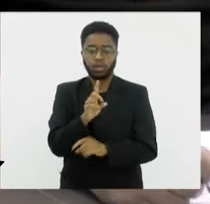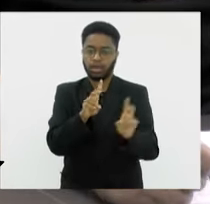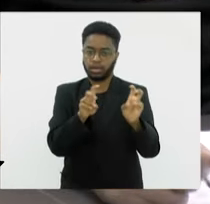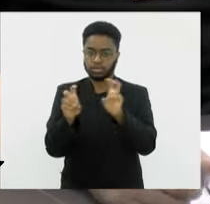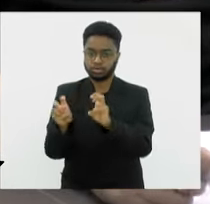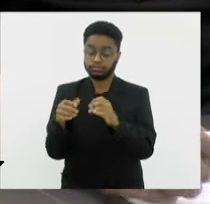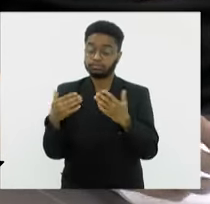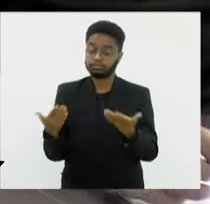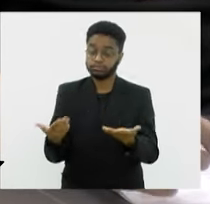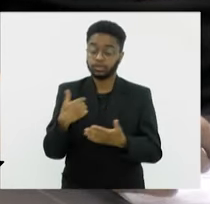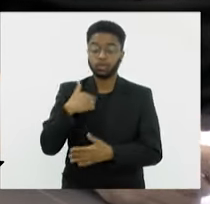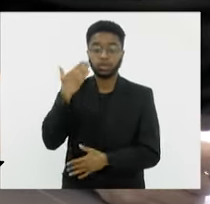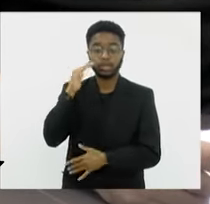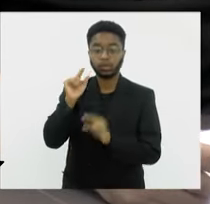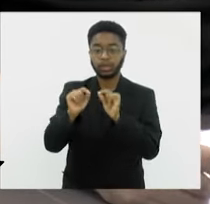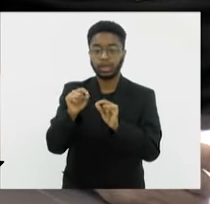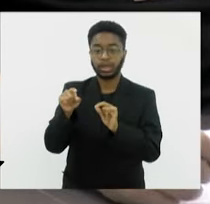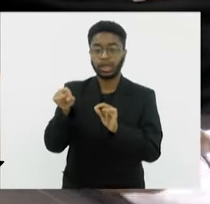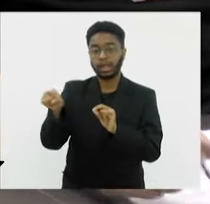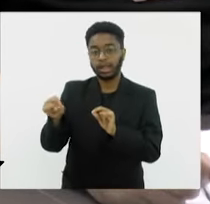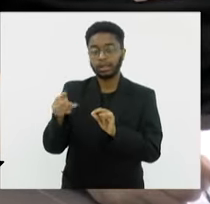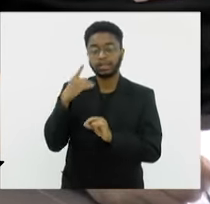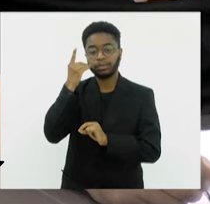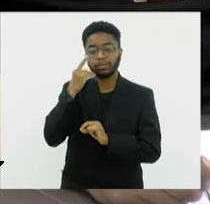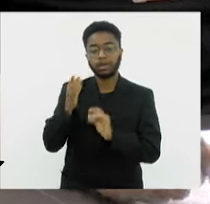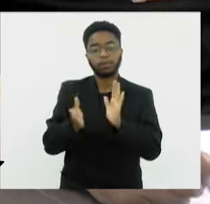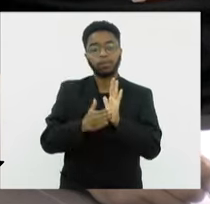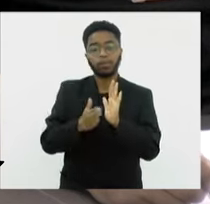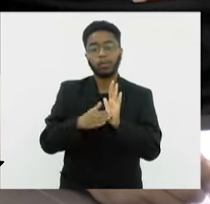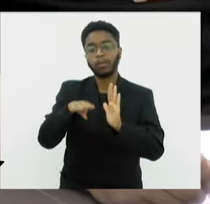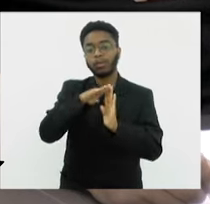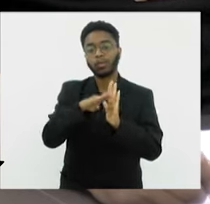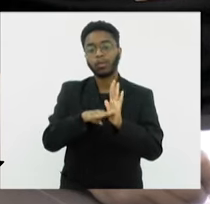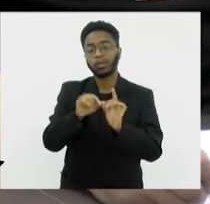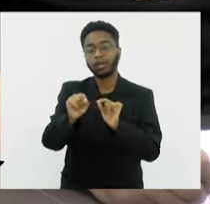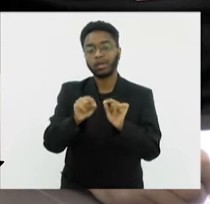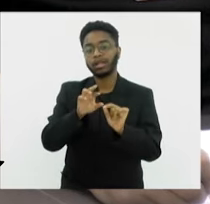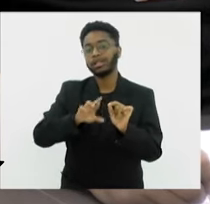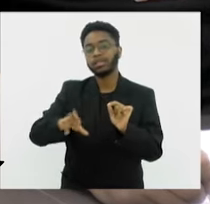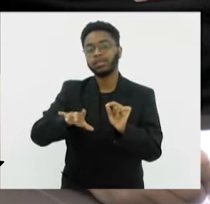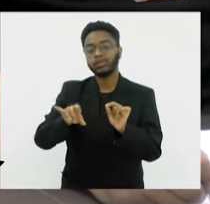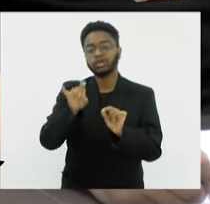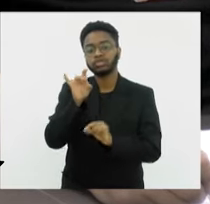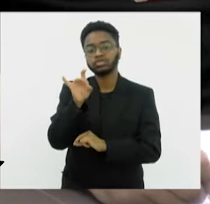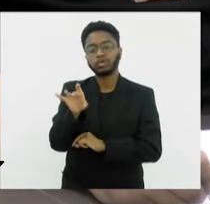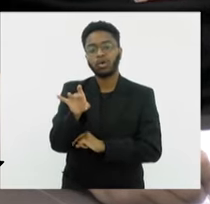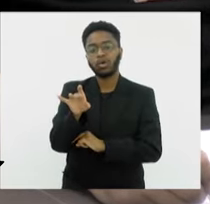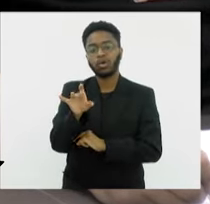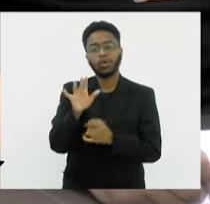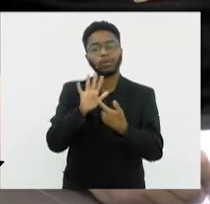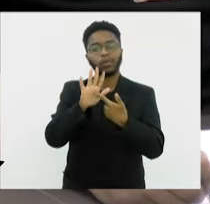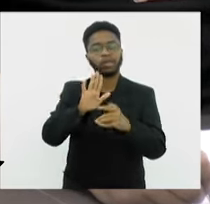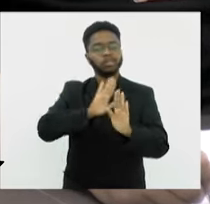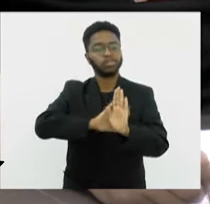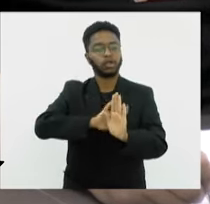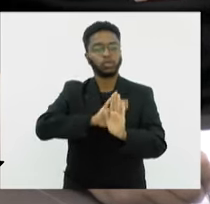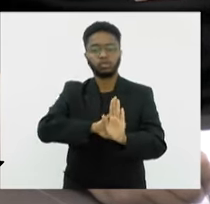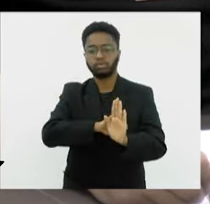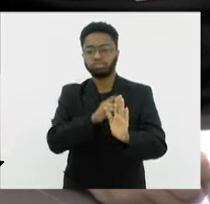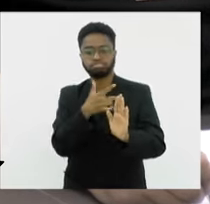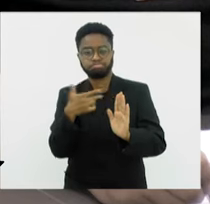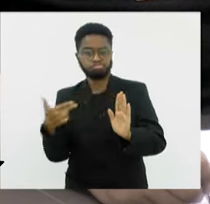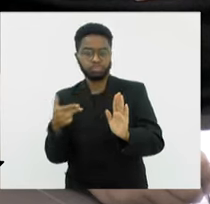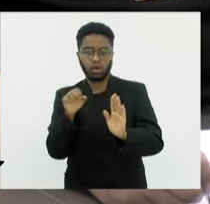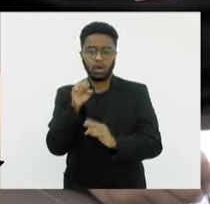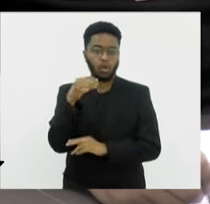que esse programa proposto pela deputada Marina não é apenas uma questão de afirmação ideológica, se